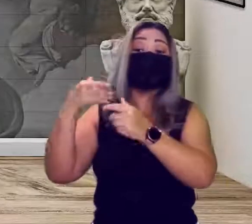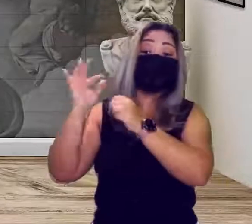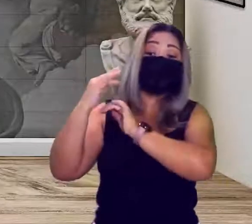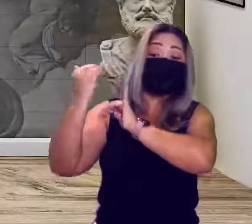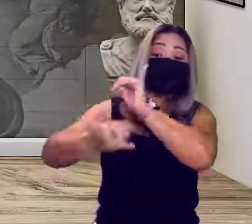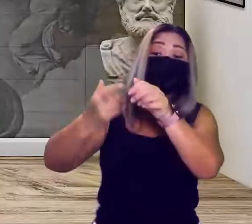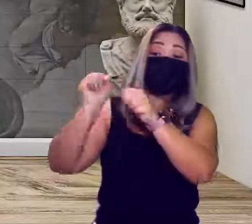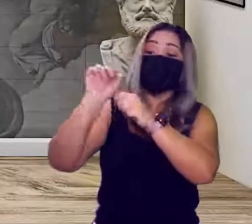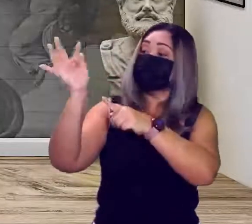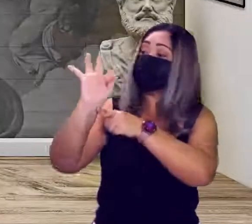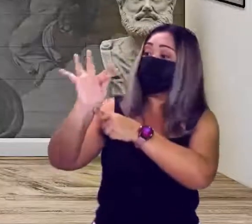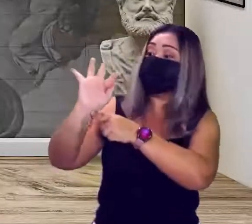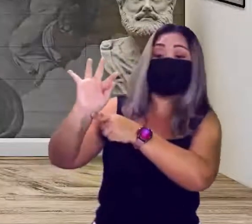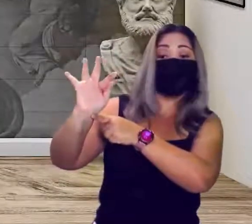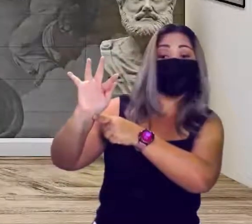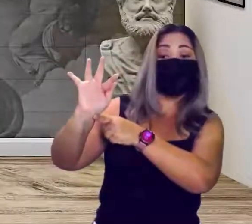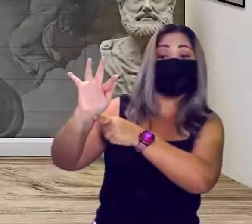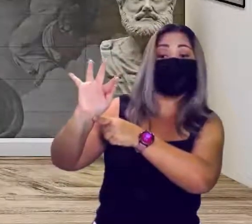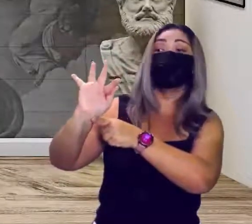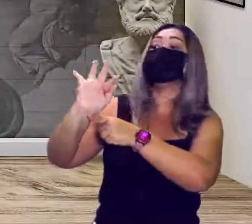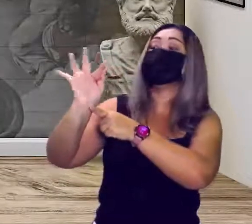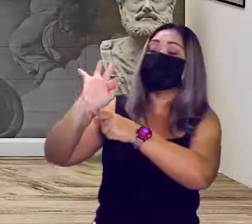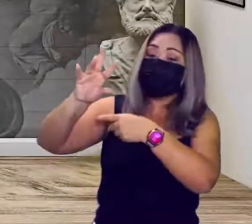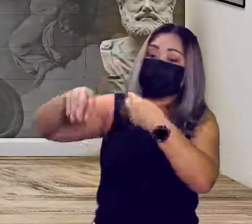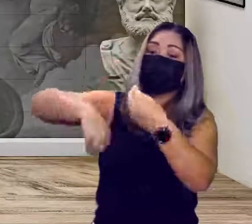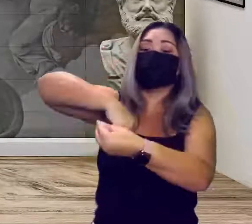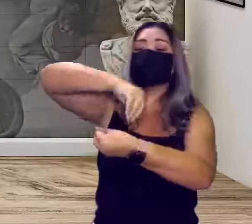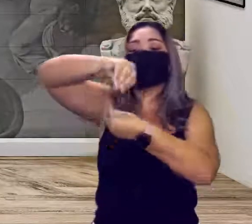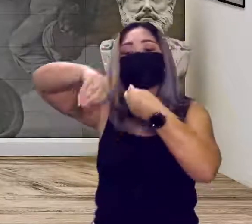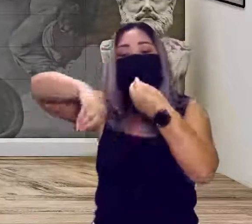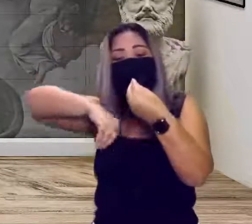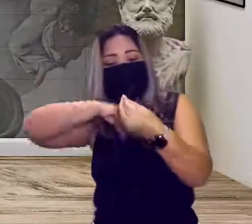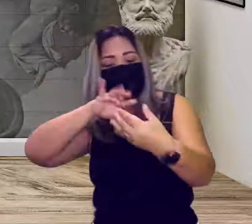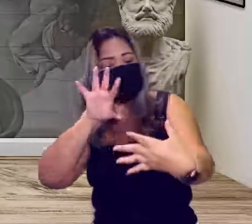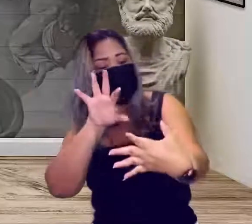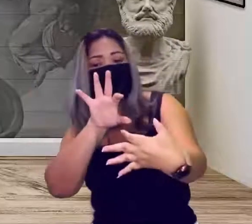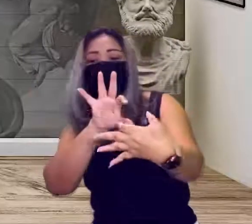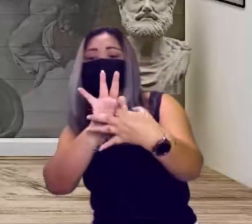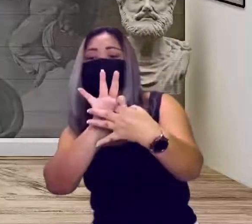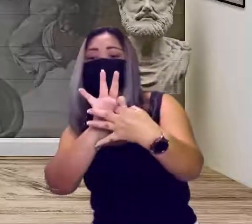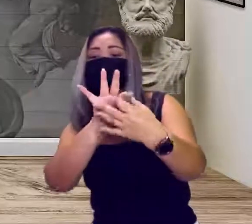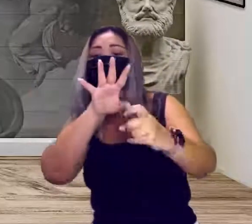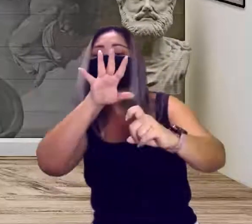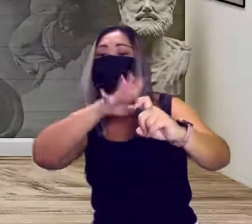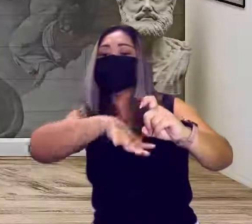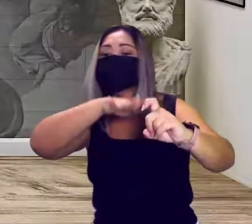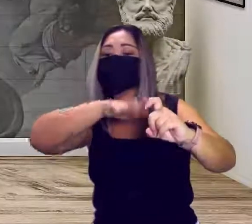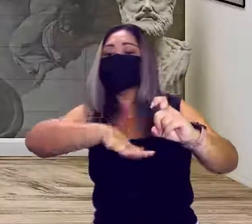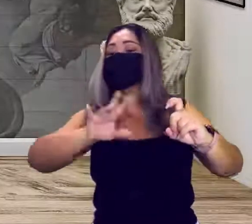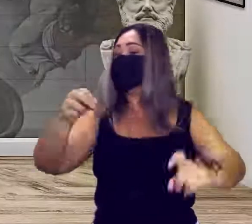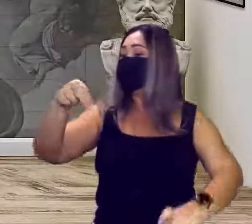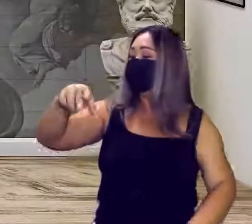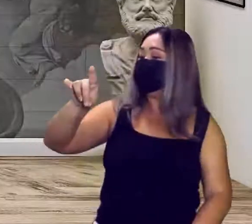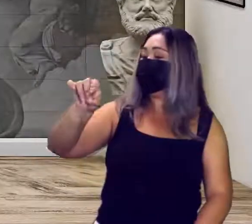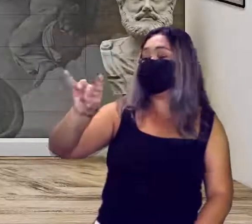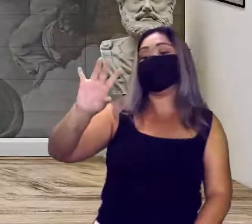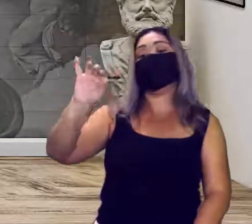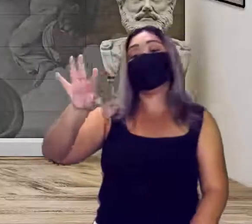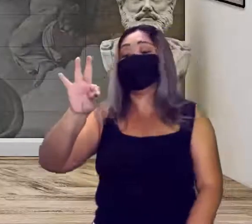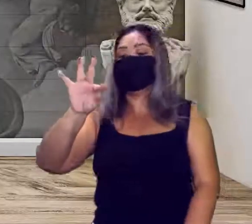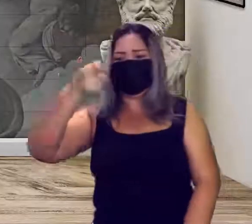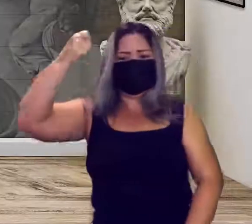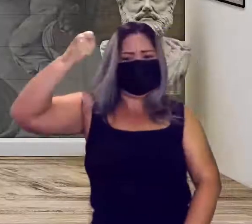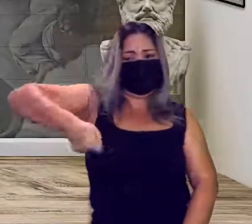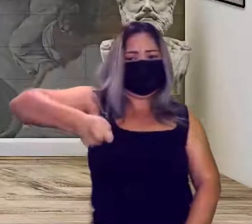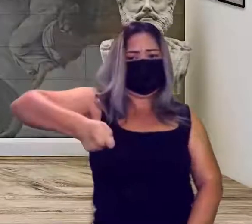podem até assistir muitos filmes que envolvem toda a mitologia. As nórdicas, né, que é Thor, Odin, etc., que é